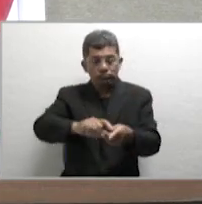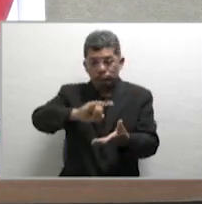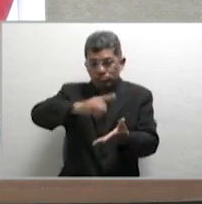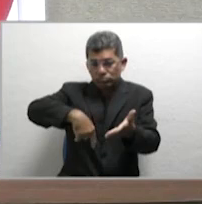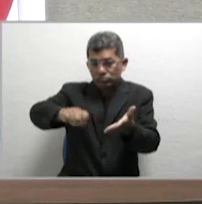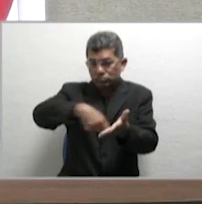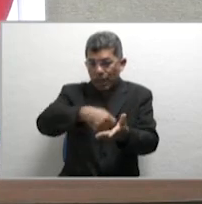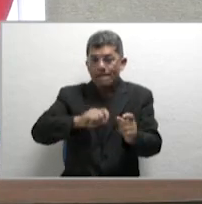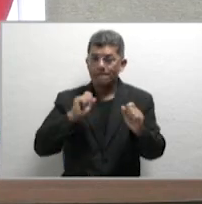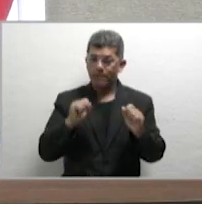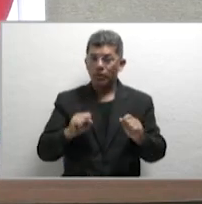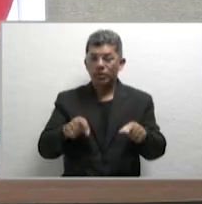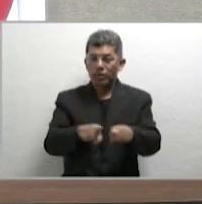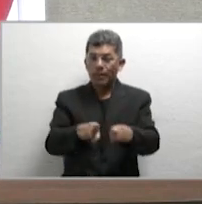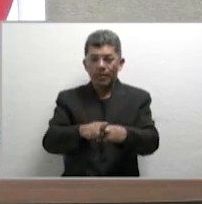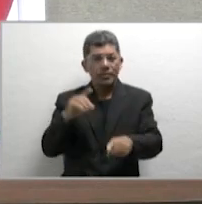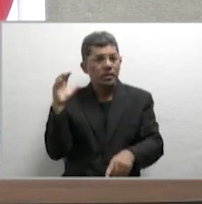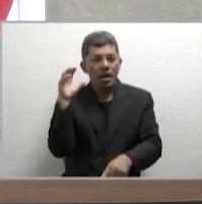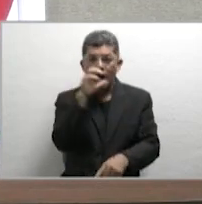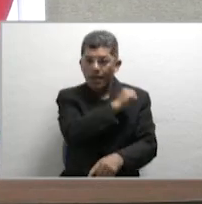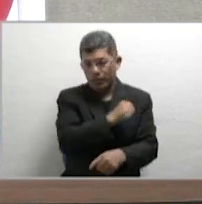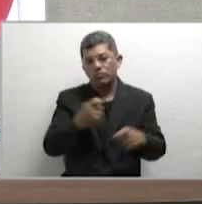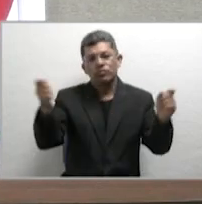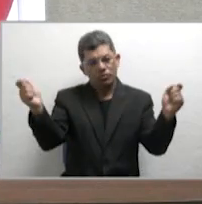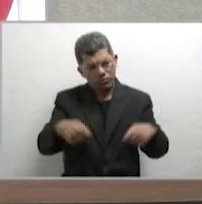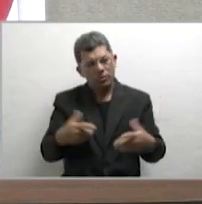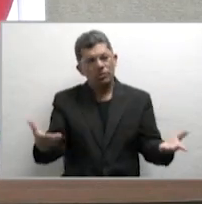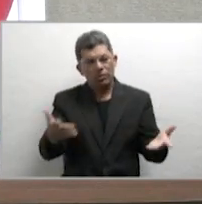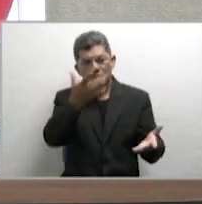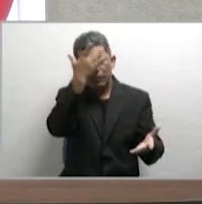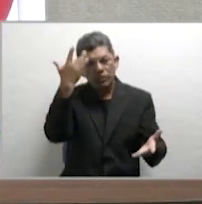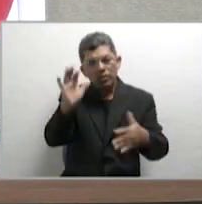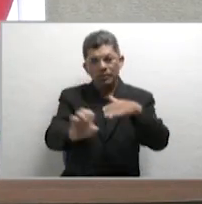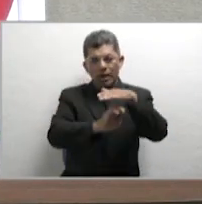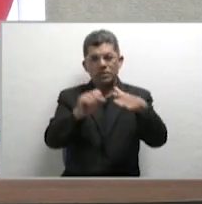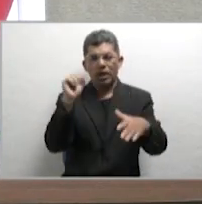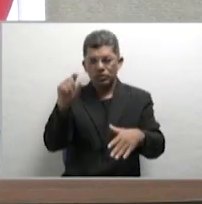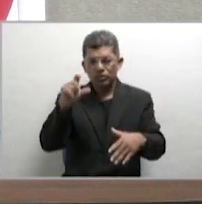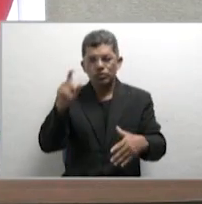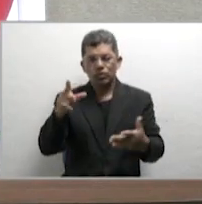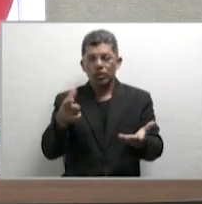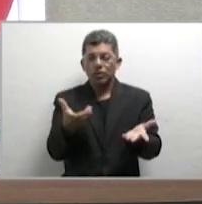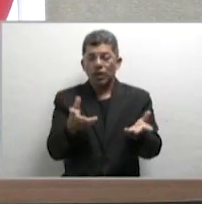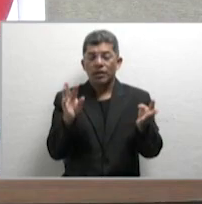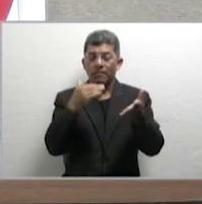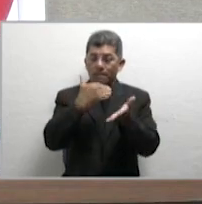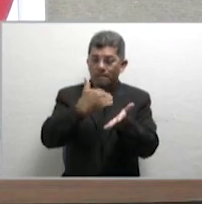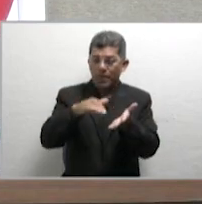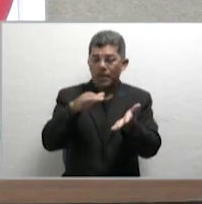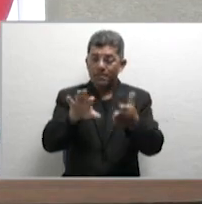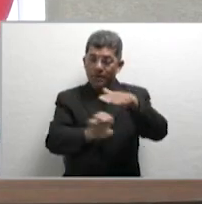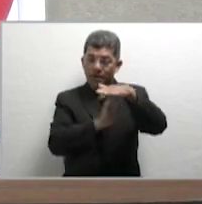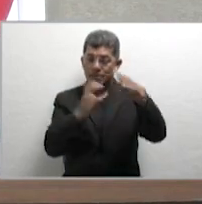que a gente possa ter aqui o mais rápido possível o pessoal da Azul, a empresa de turismo do Amazonas e